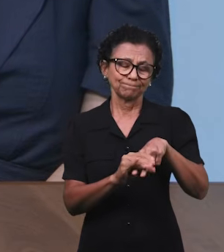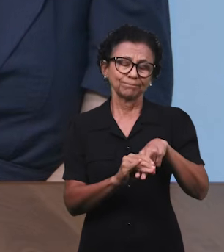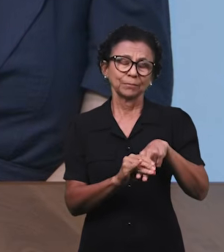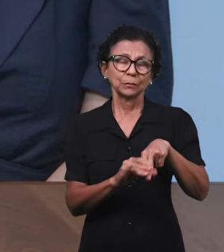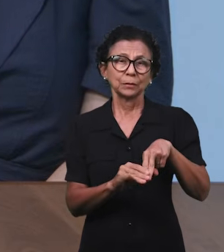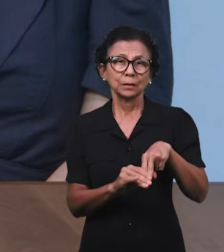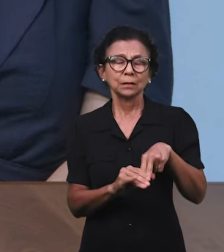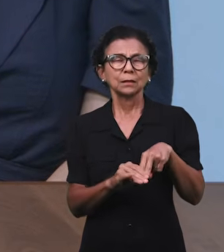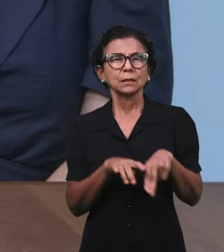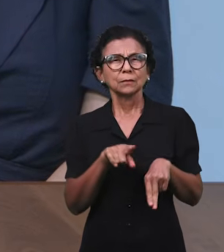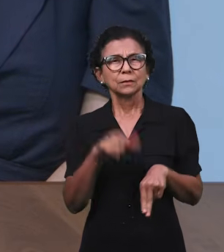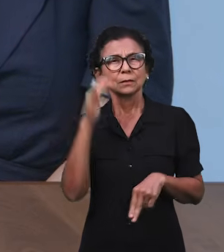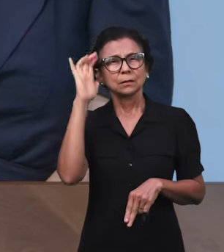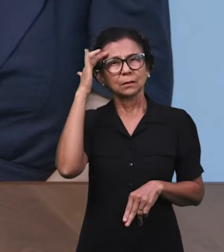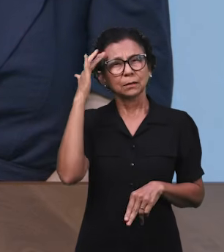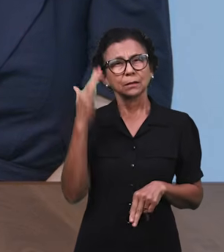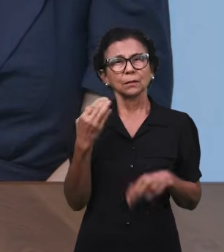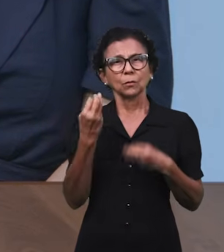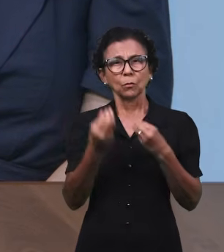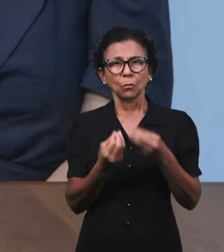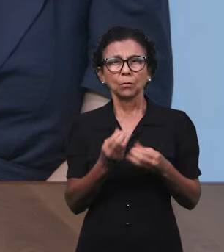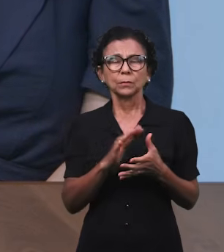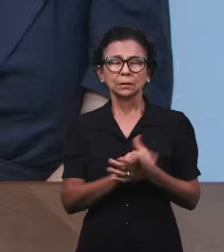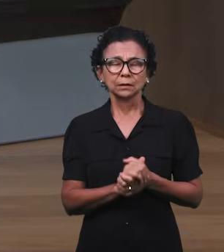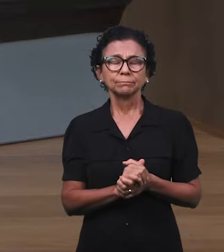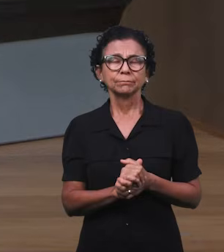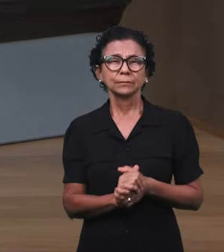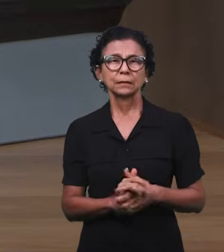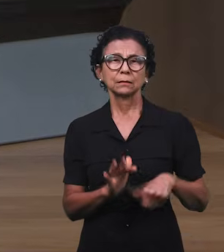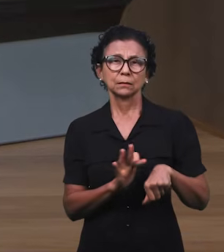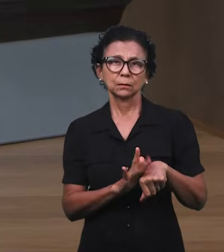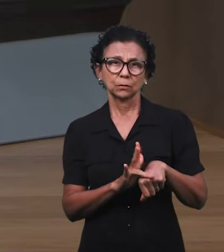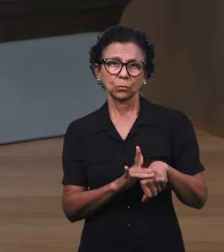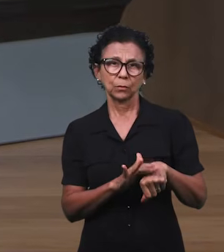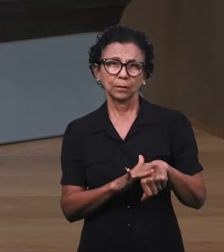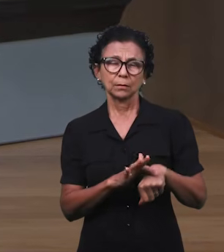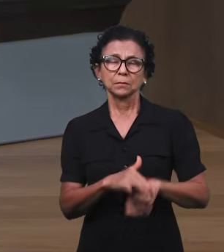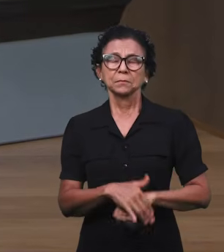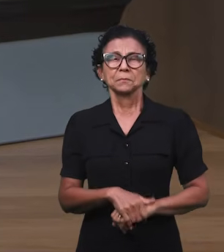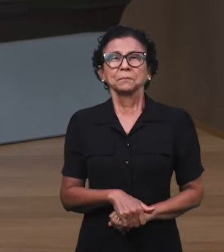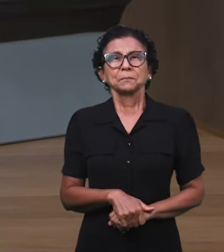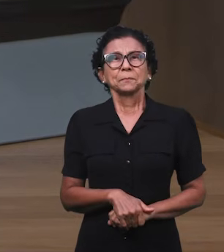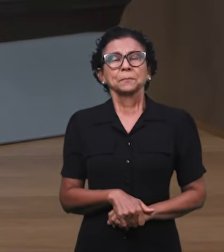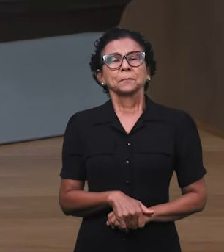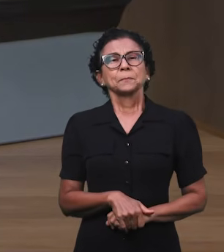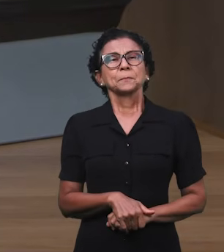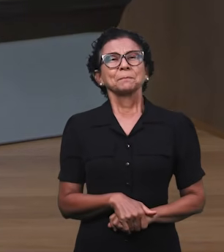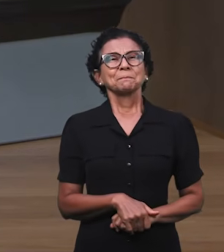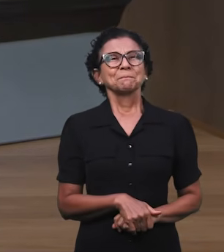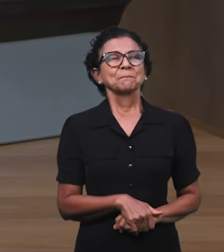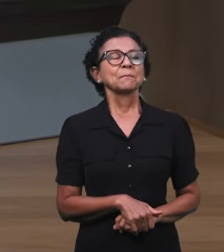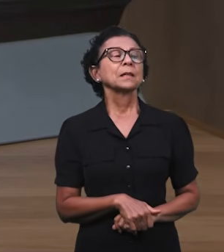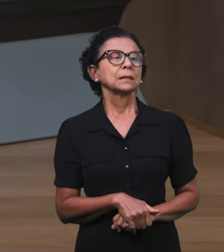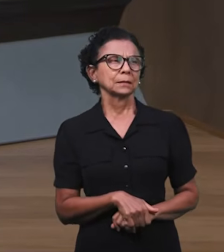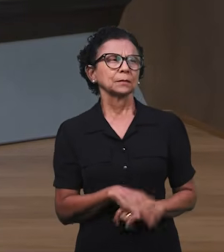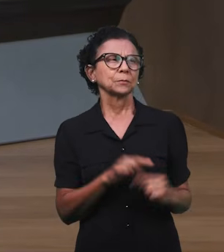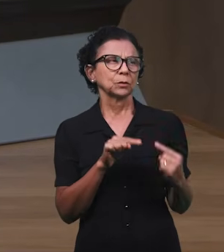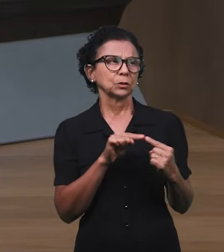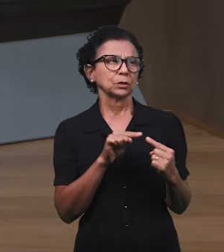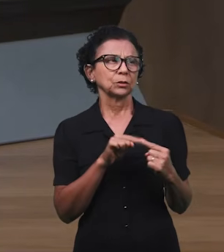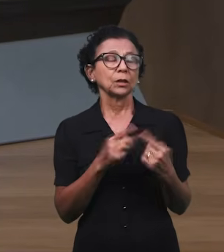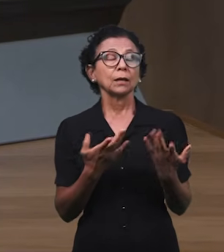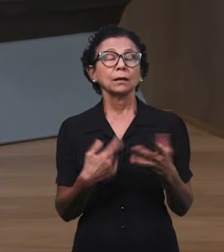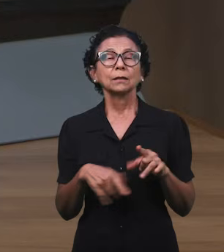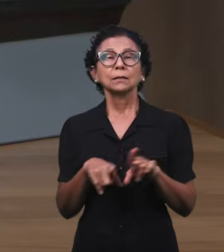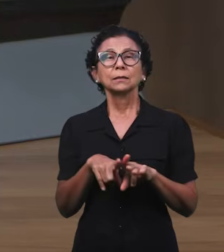entender um pouco o que é a doença, né? Perfeitamente, exatamente. Esse é o nosso objetivo. E também trouxemos aqui